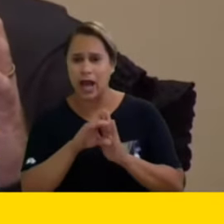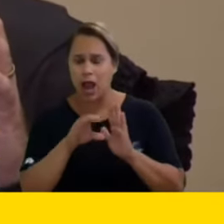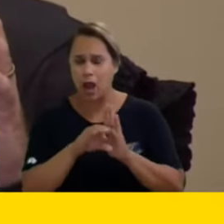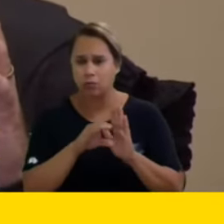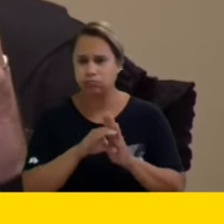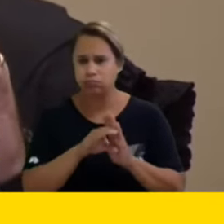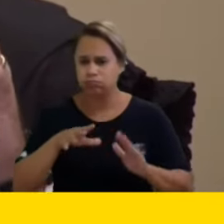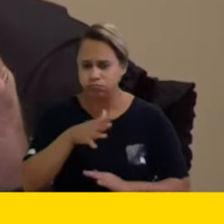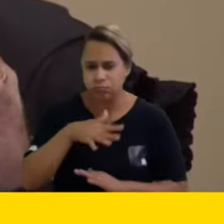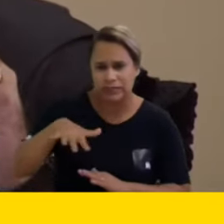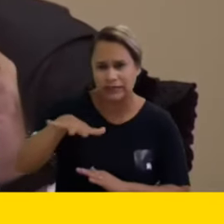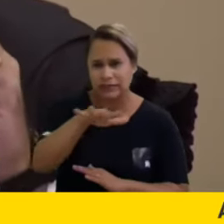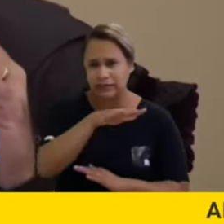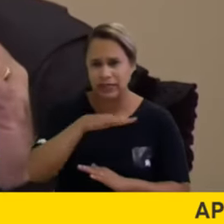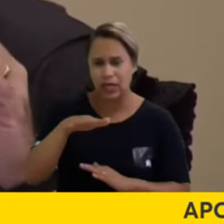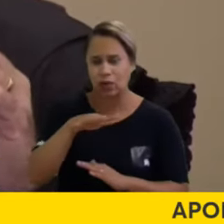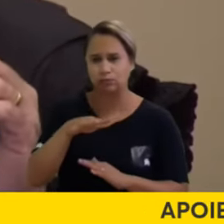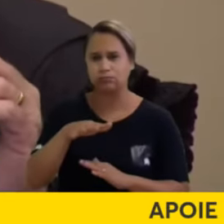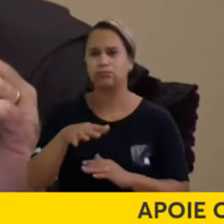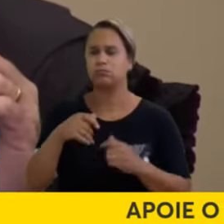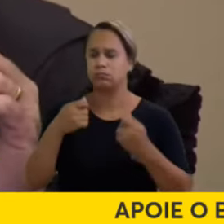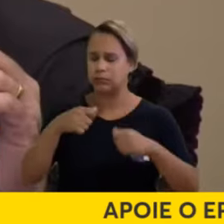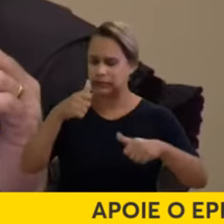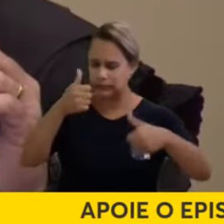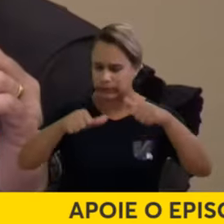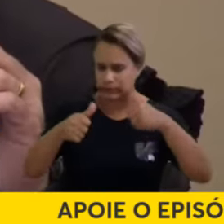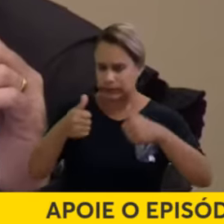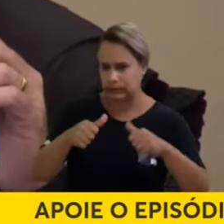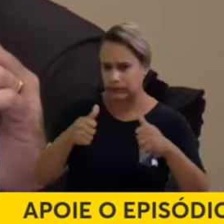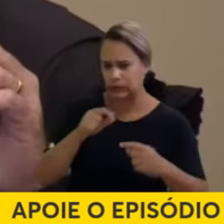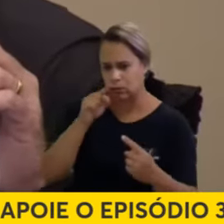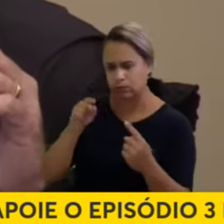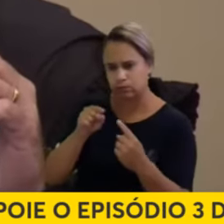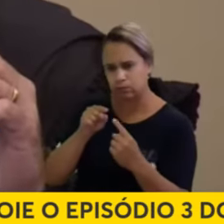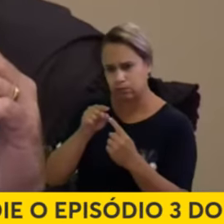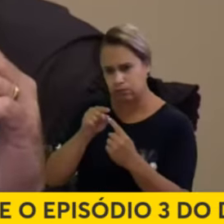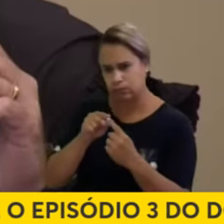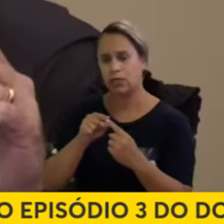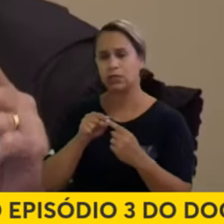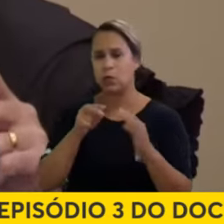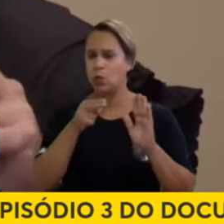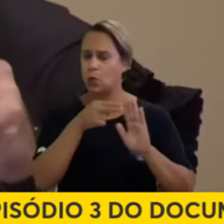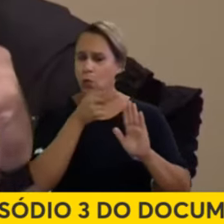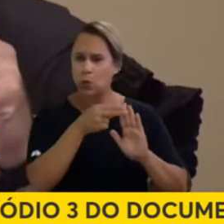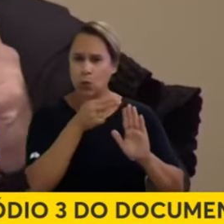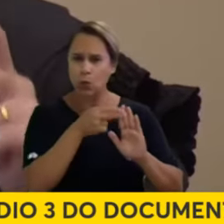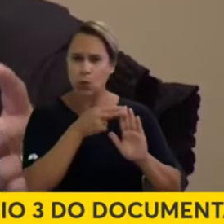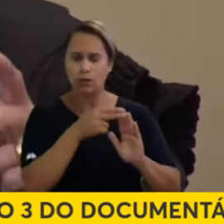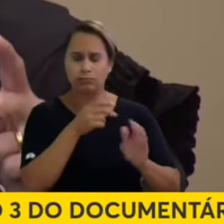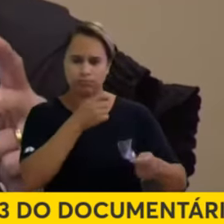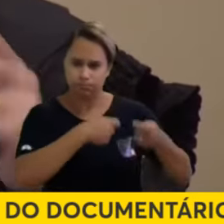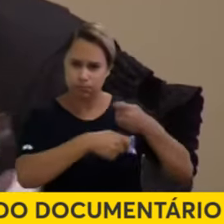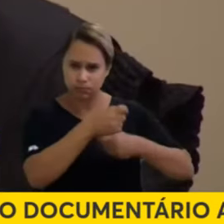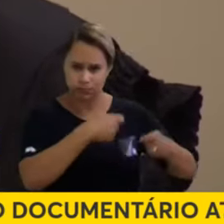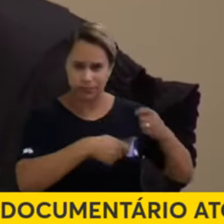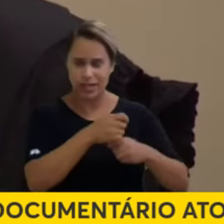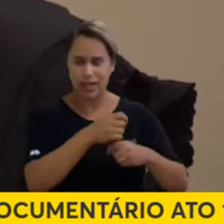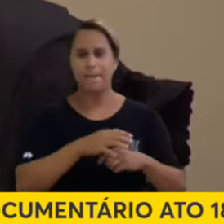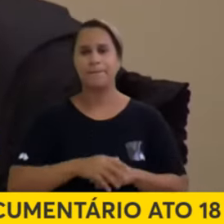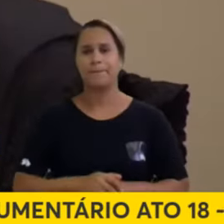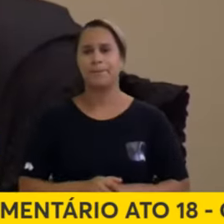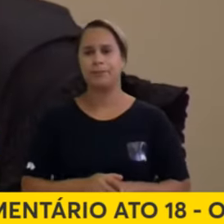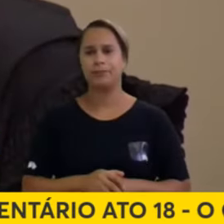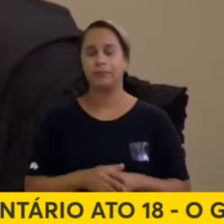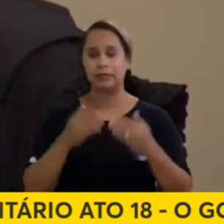aferido diante da objetividade das balizas normativas como a gravidade da conduta a demonstrar sua relevância jurídica diante da